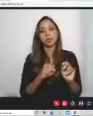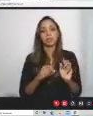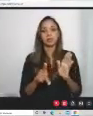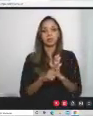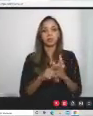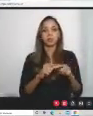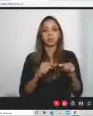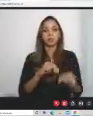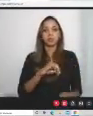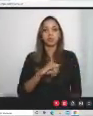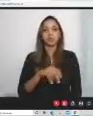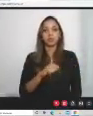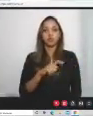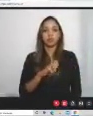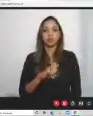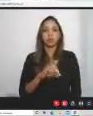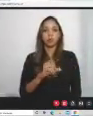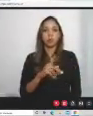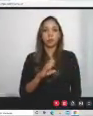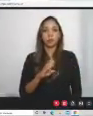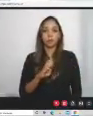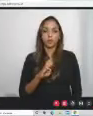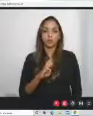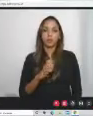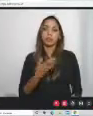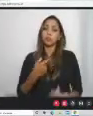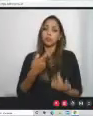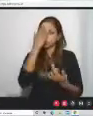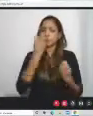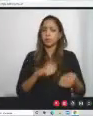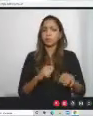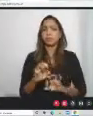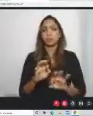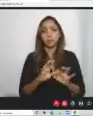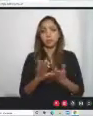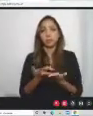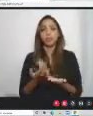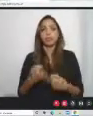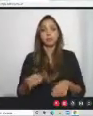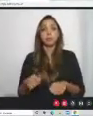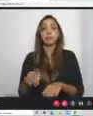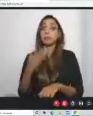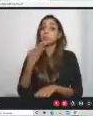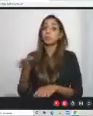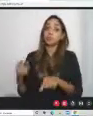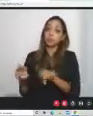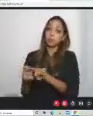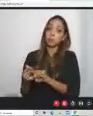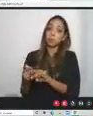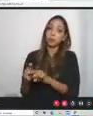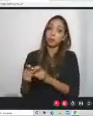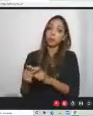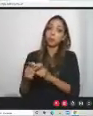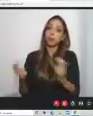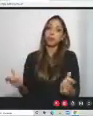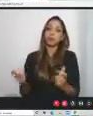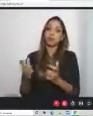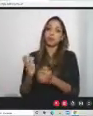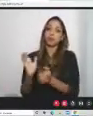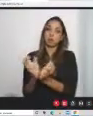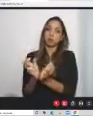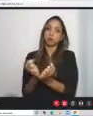realmente a ampliação, solicitamos também a ampliação da equipe, né, visto que ela cobre, além da população